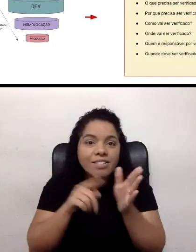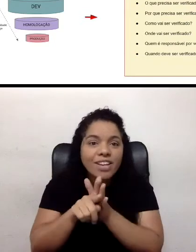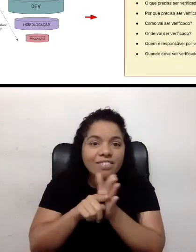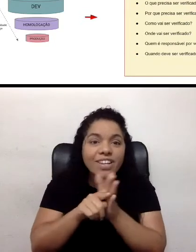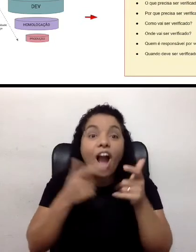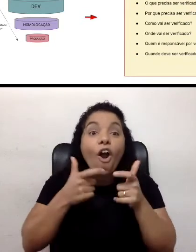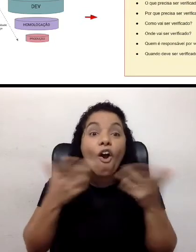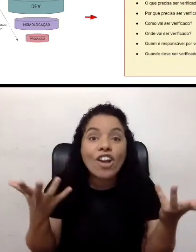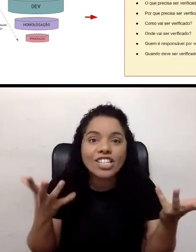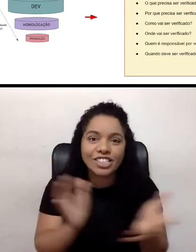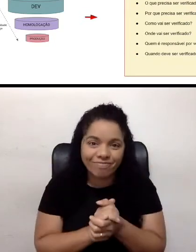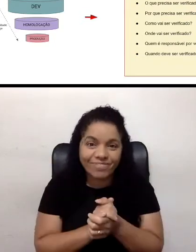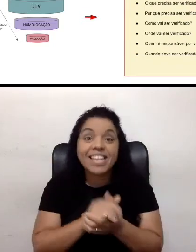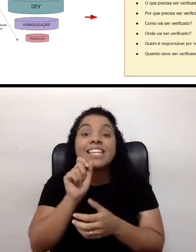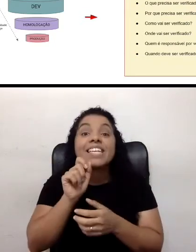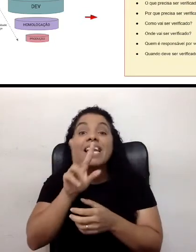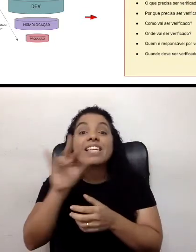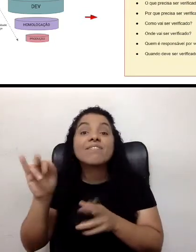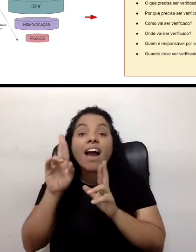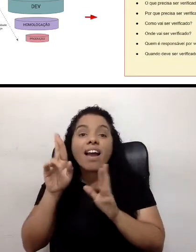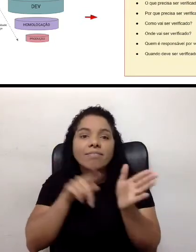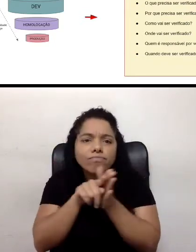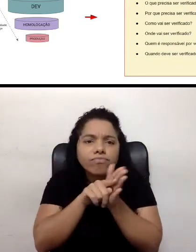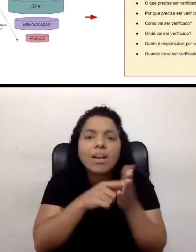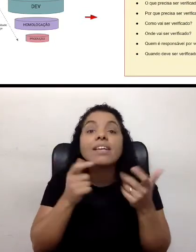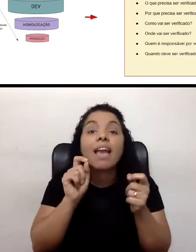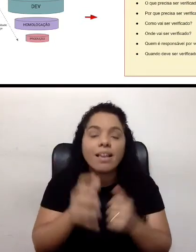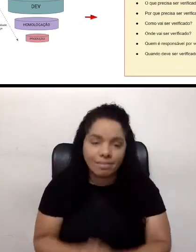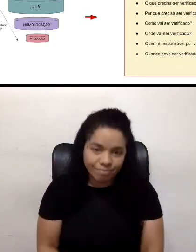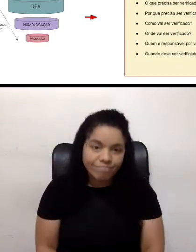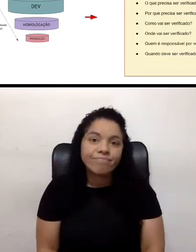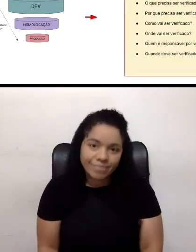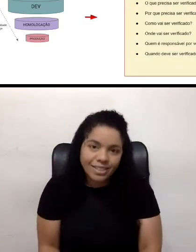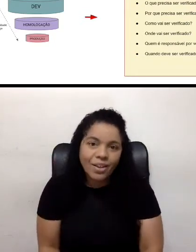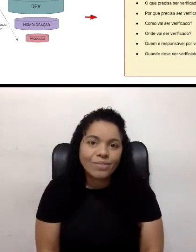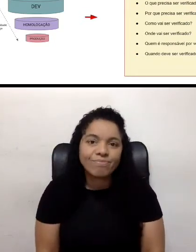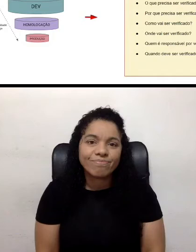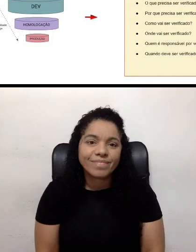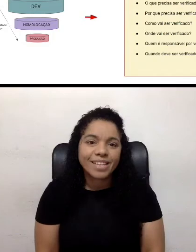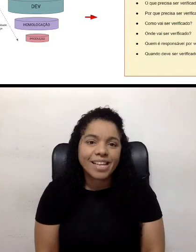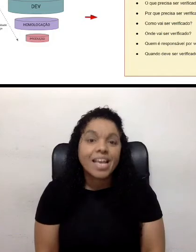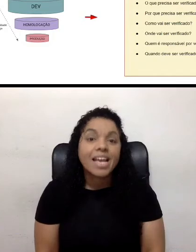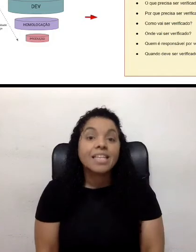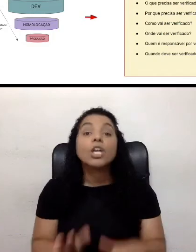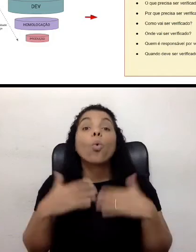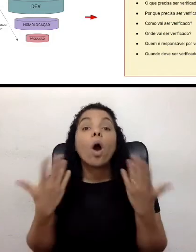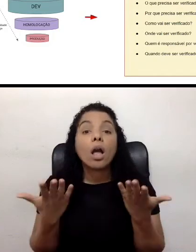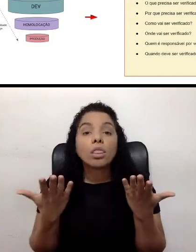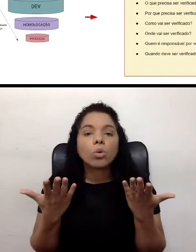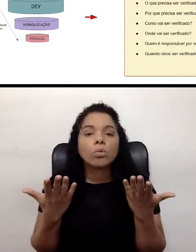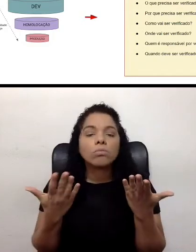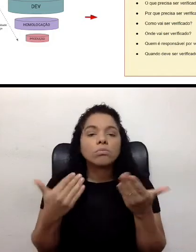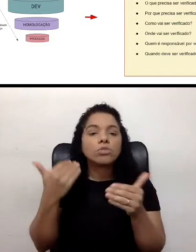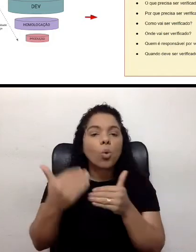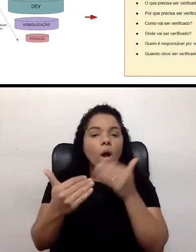Onde? Quem que vai verificar? Entendeu? E quando? De quanto em quanto